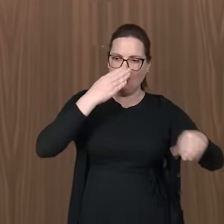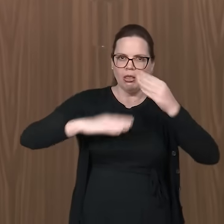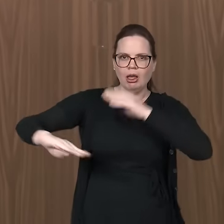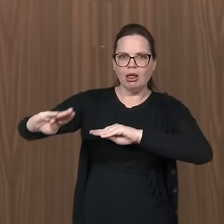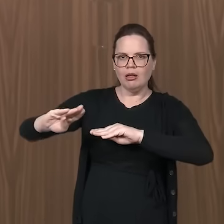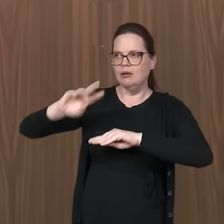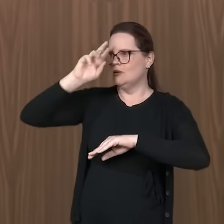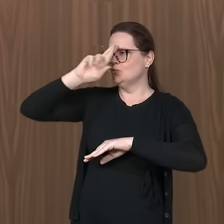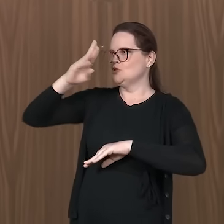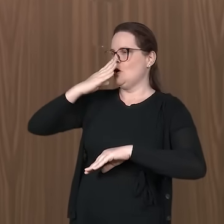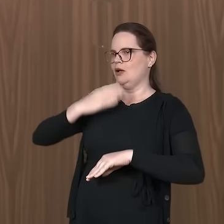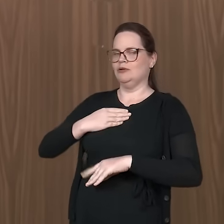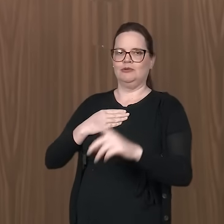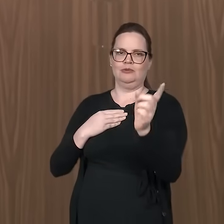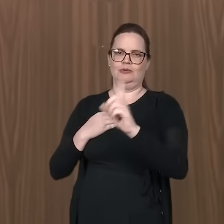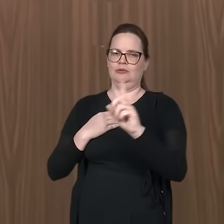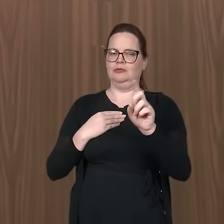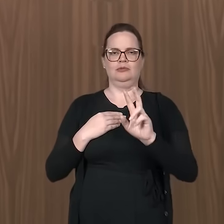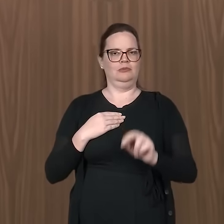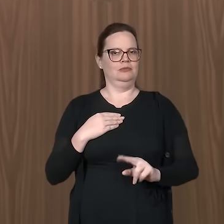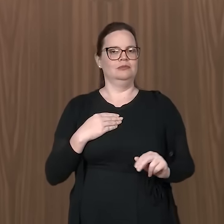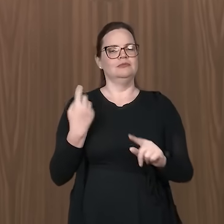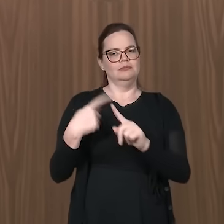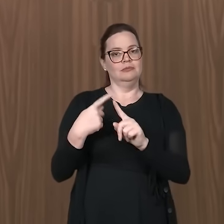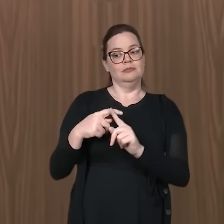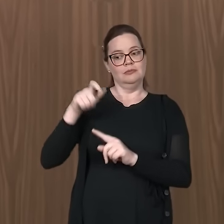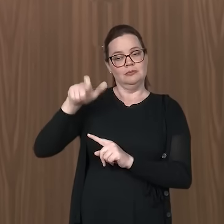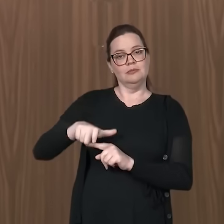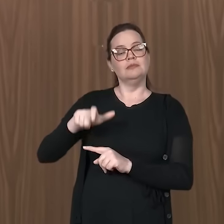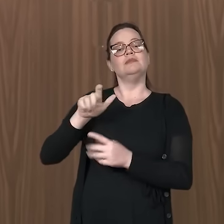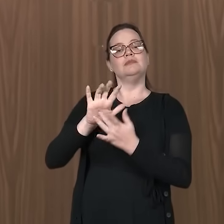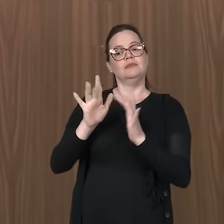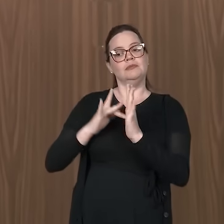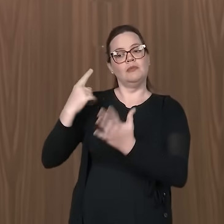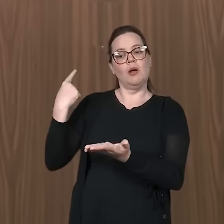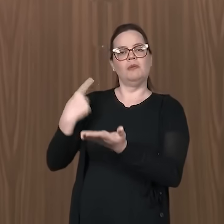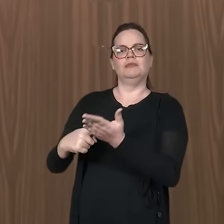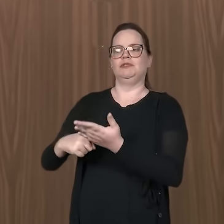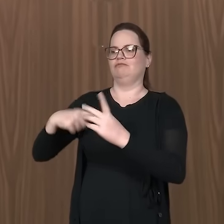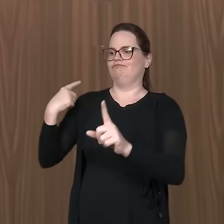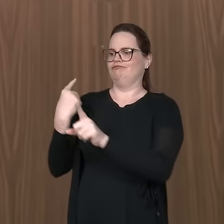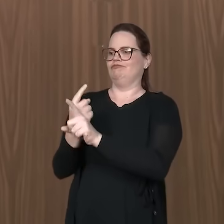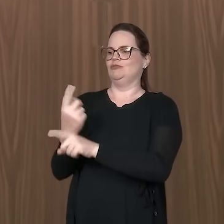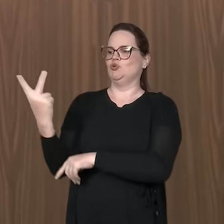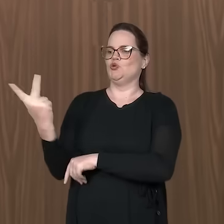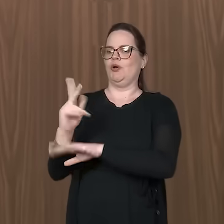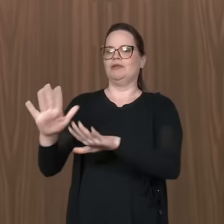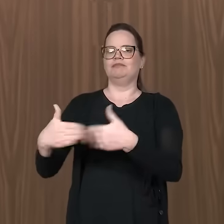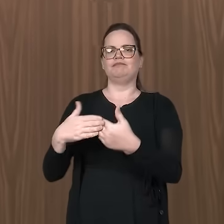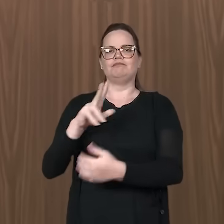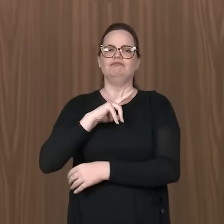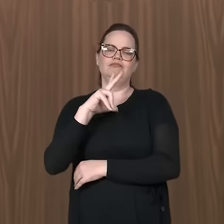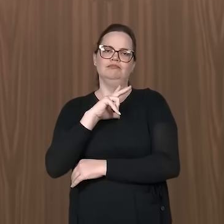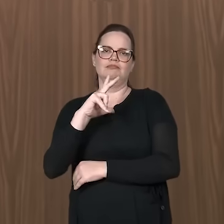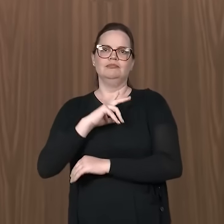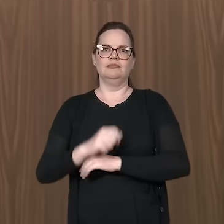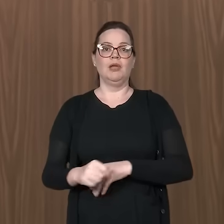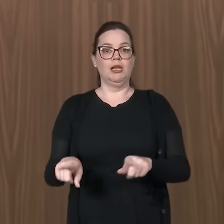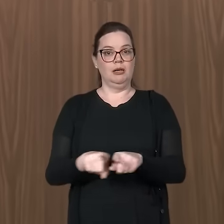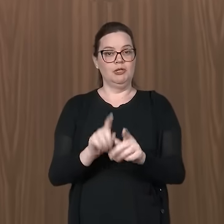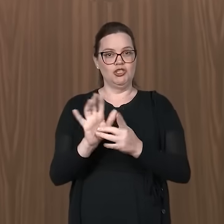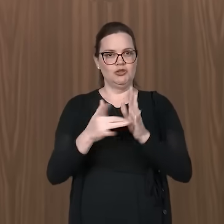rejeita. Ele marcou um encontro em que estaria somente ela e ele, porque também o Senhor ele